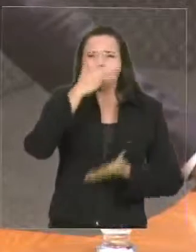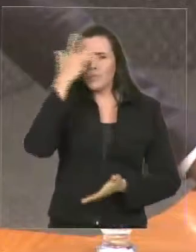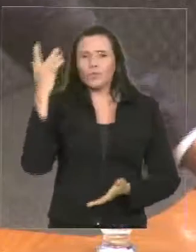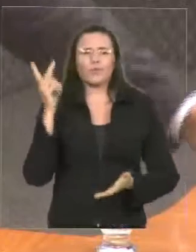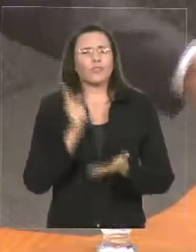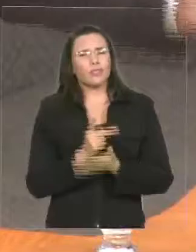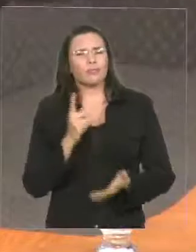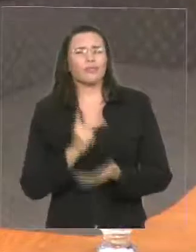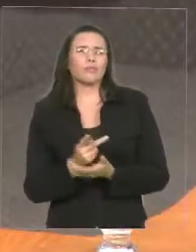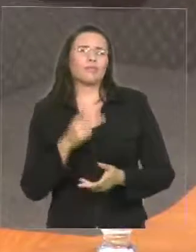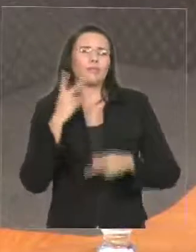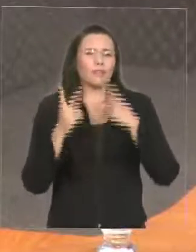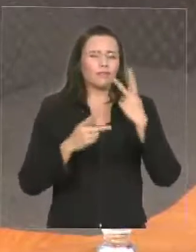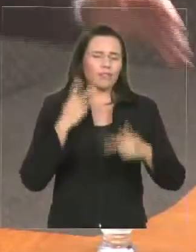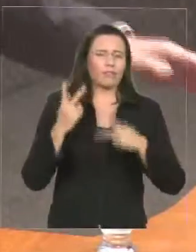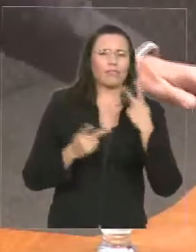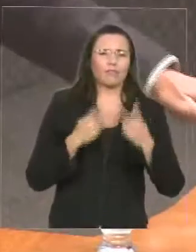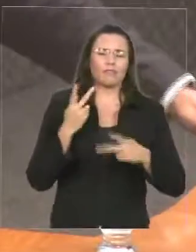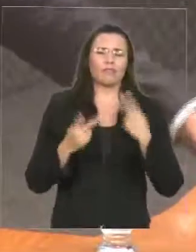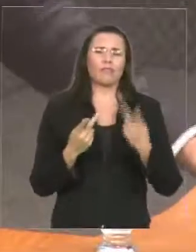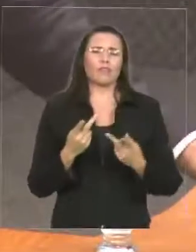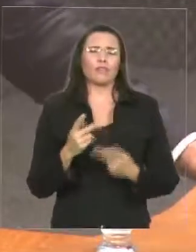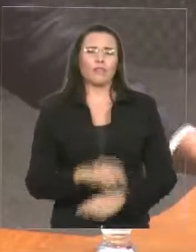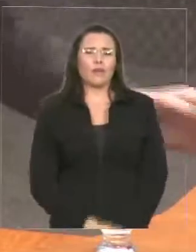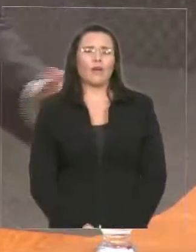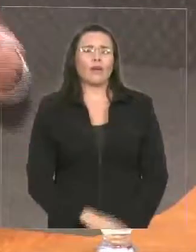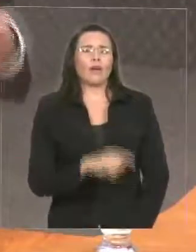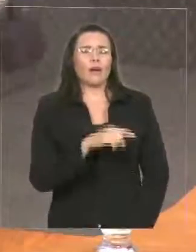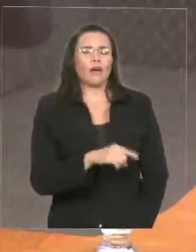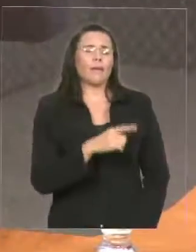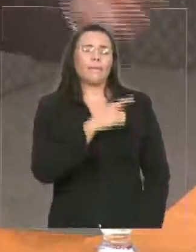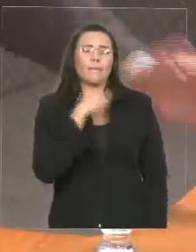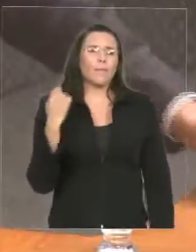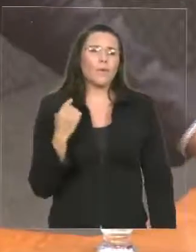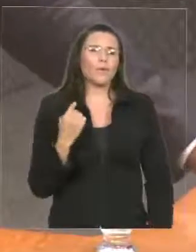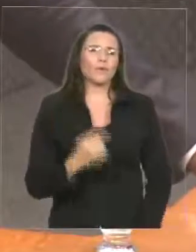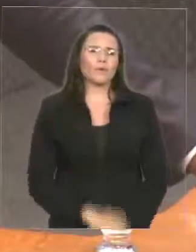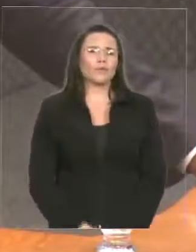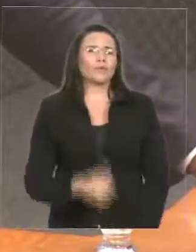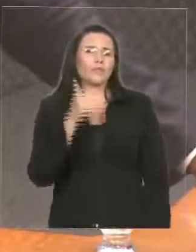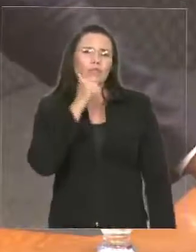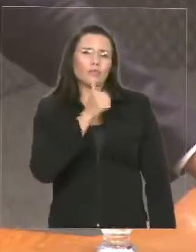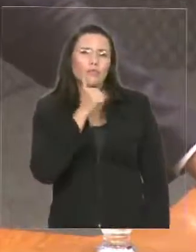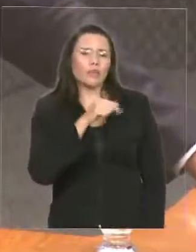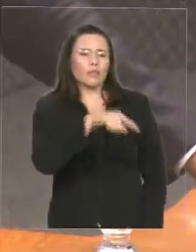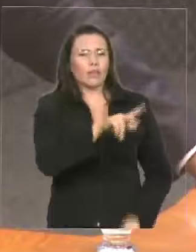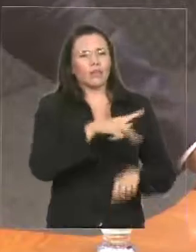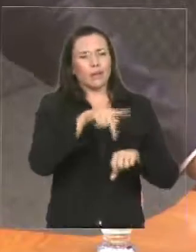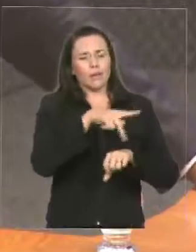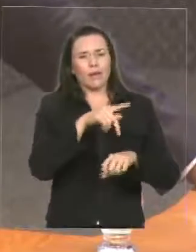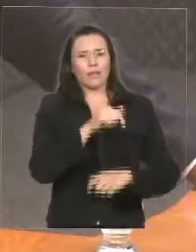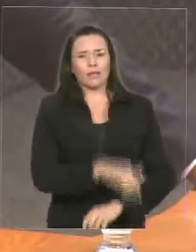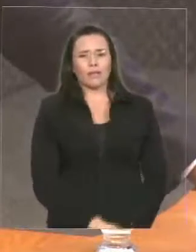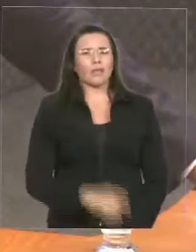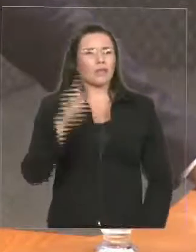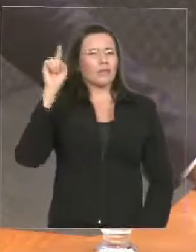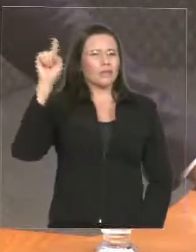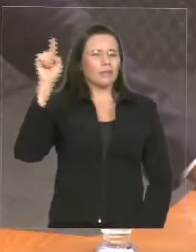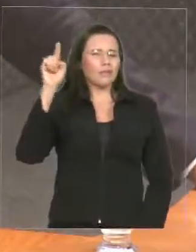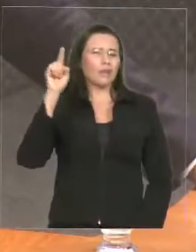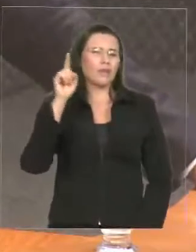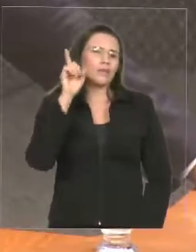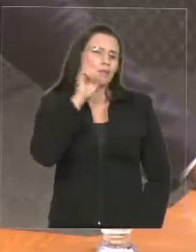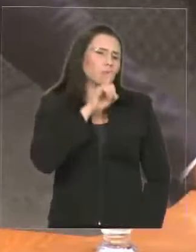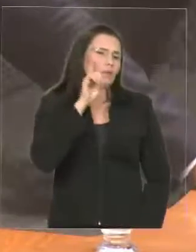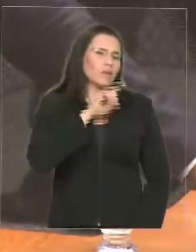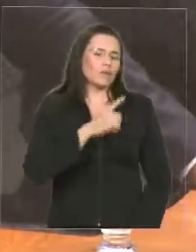Mas nós devemos também remontar um pouco da história do machismo com que foi construído o próprio cenário mundial da história